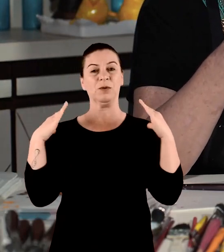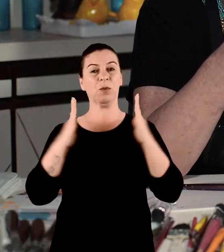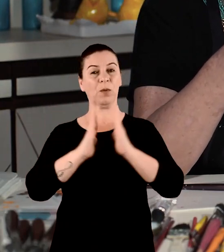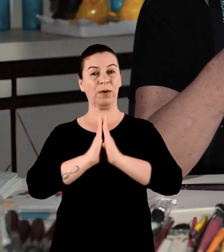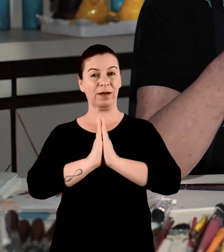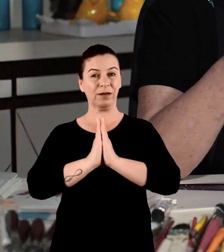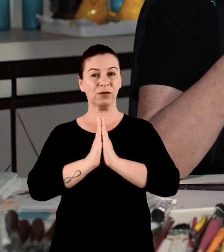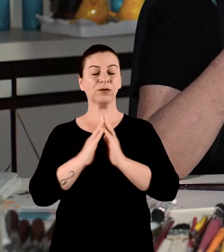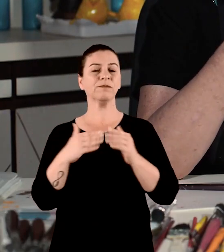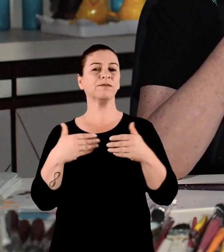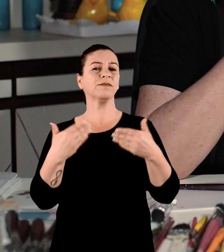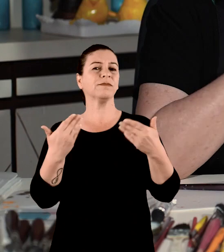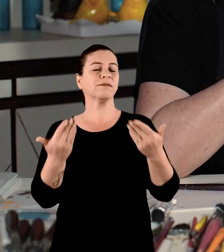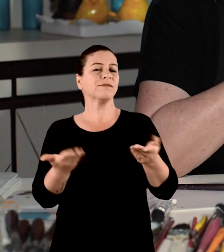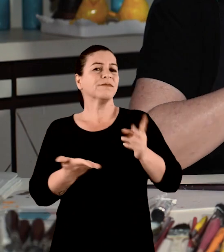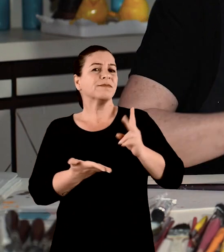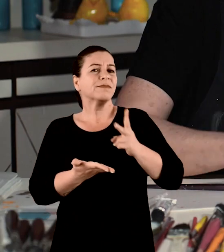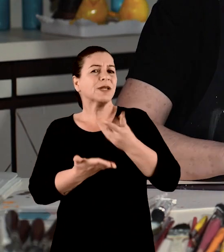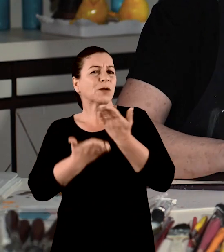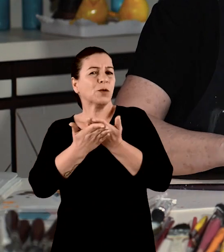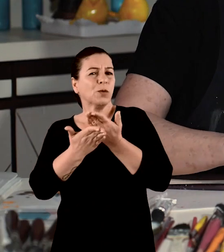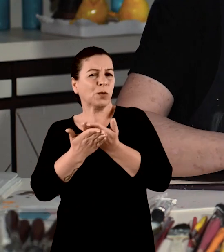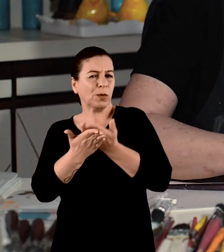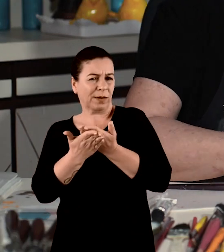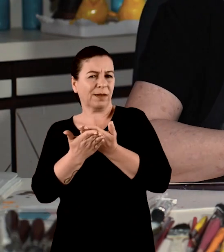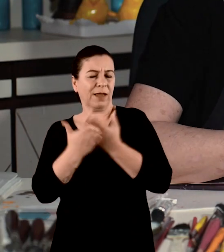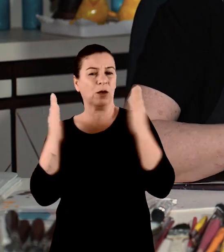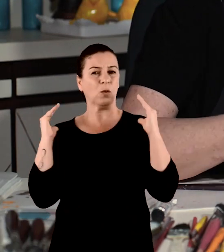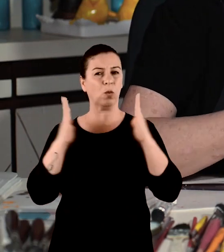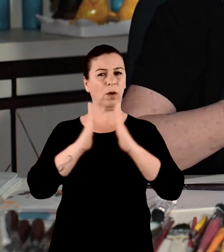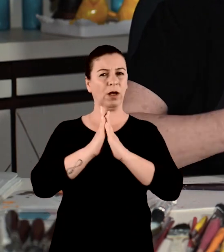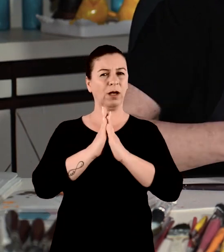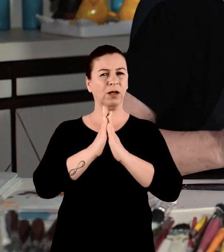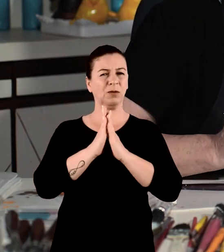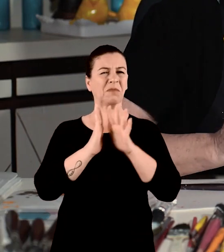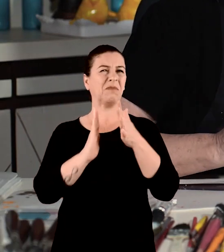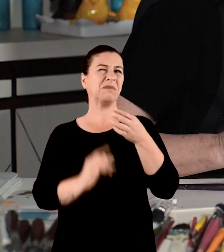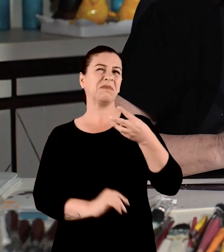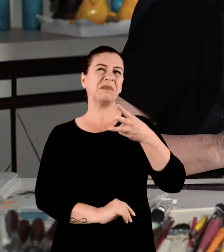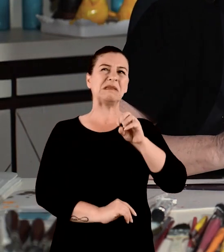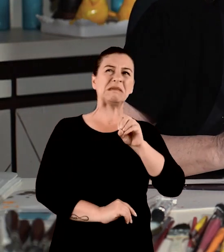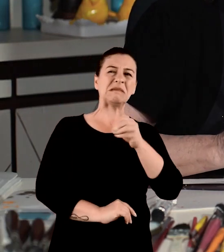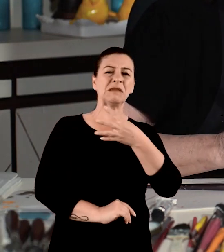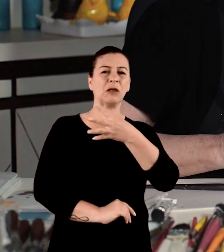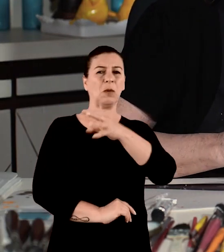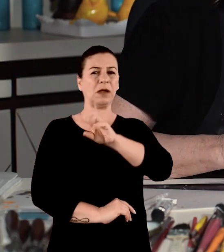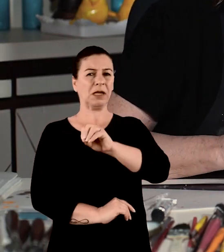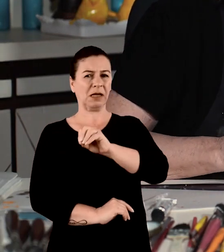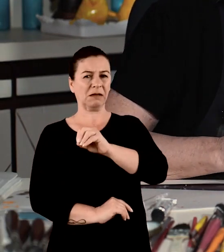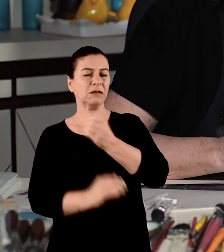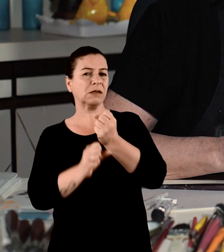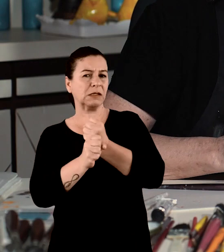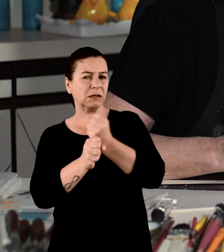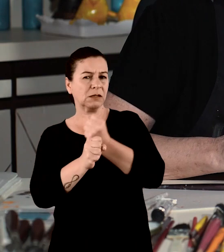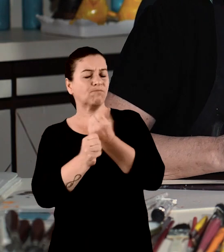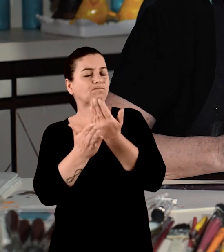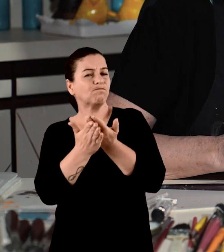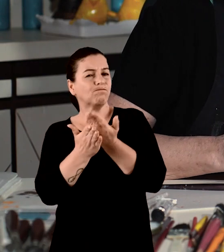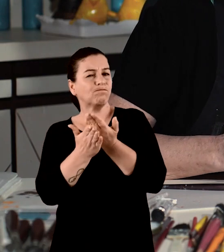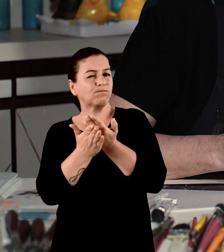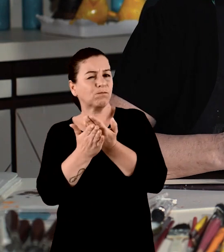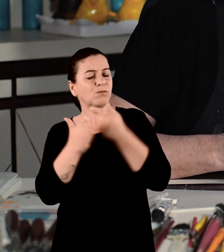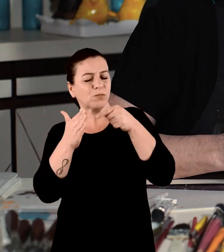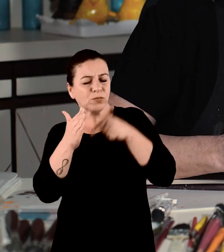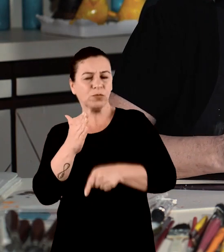pelos anjos. Aí eu sempre estudei os anjos. Nos últimos 30, 40 anos, profundamente estudei